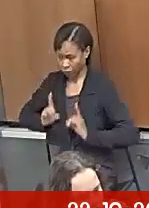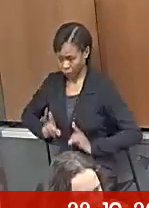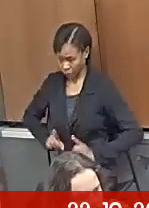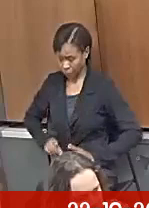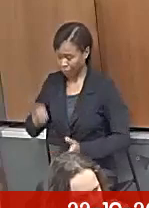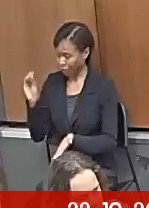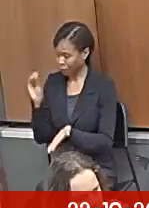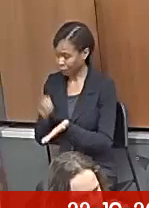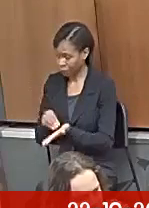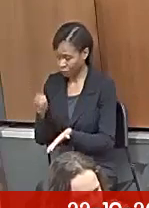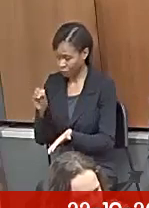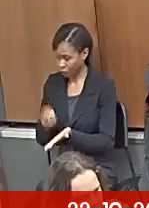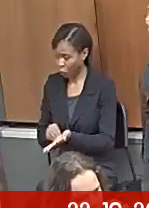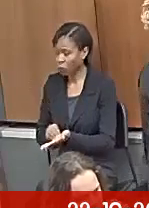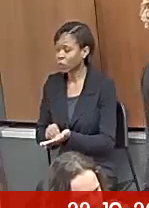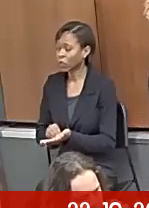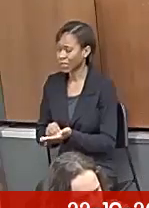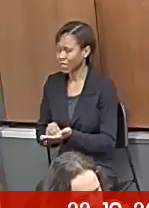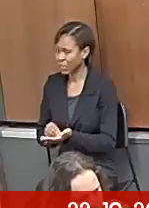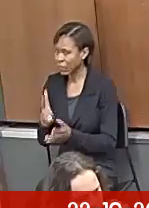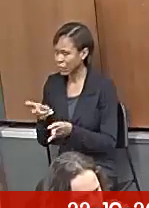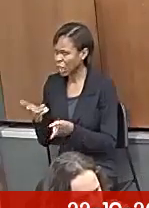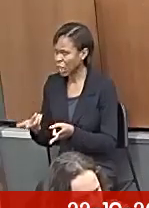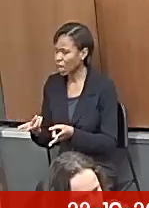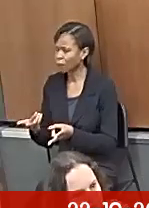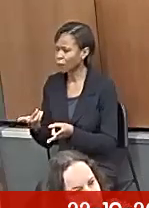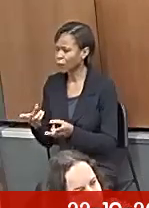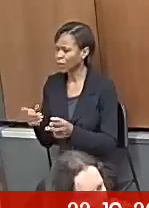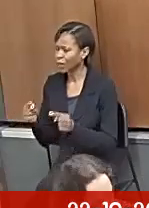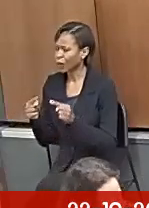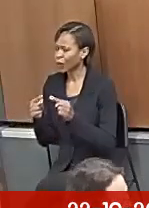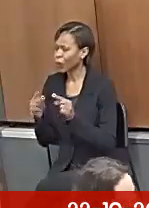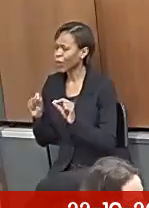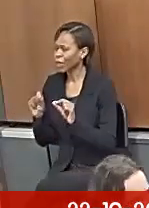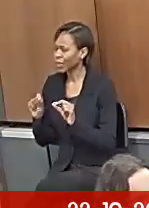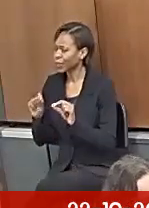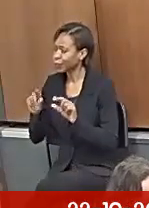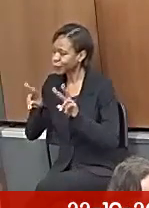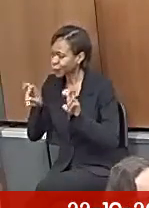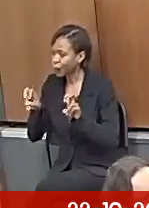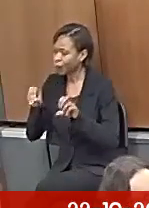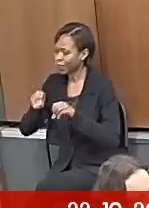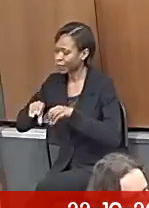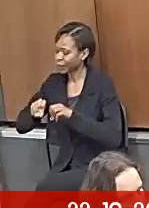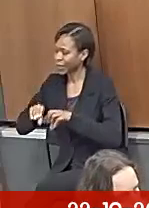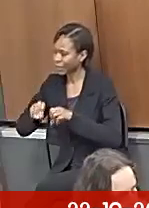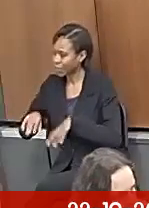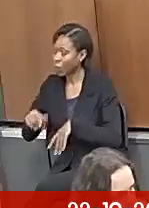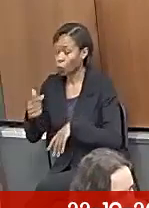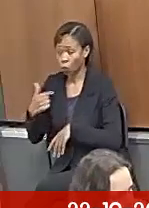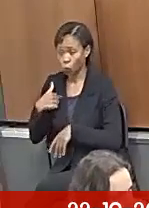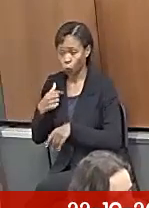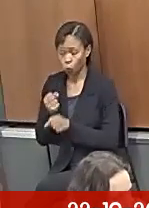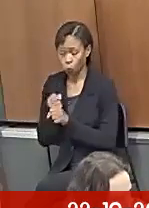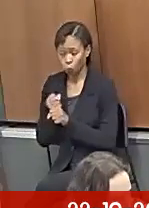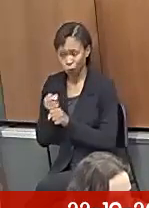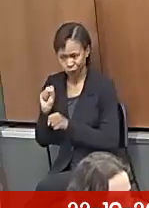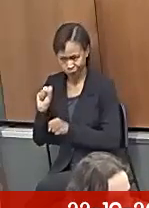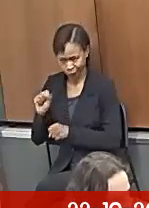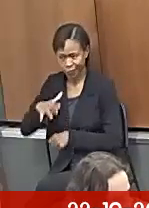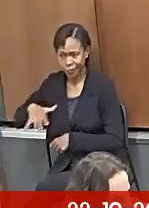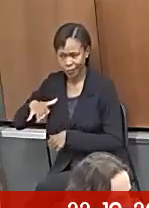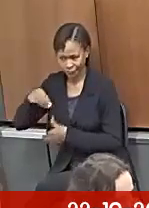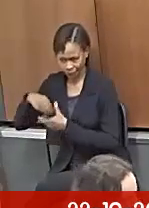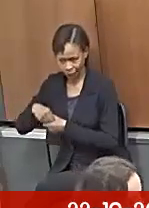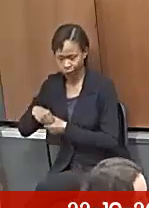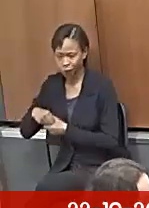mais chega para a gente na defensoria tem relação com a educação. Sempre foi assim. nesses 8 anos que eu estou lá.